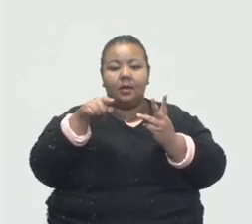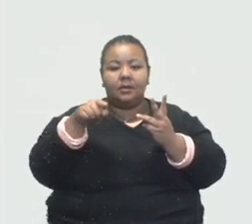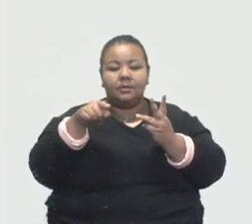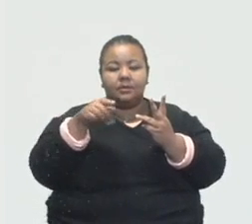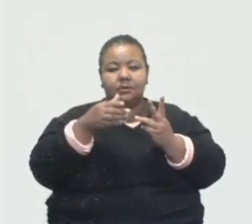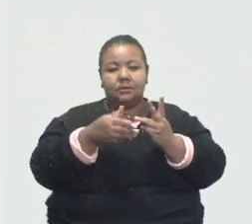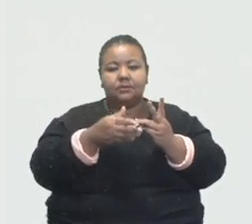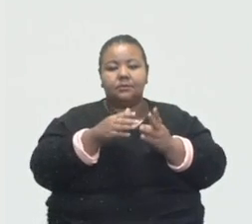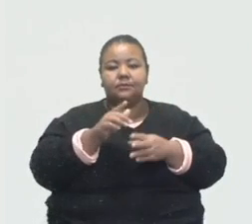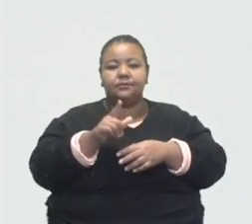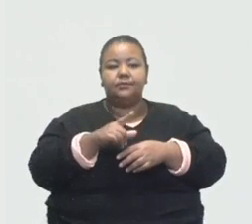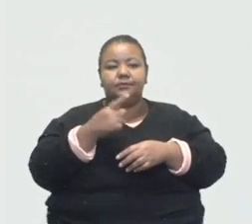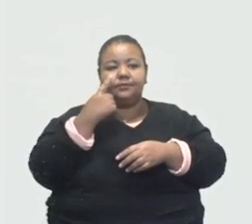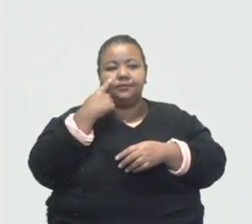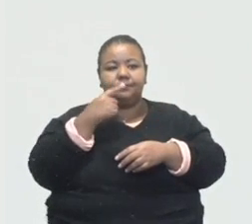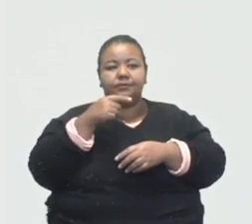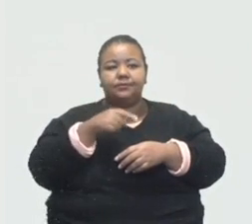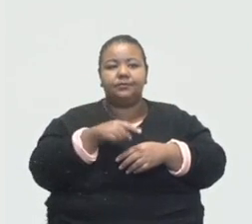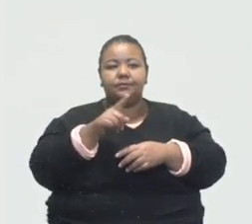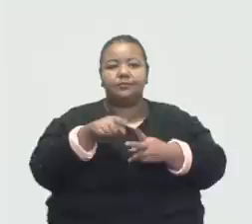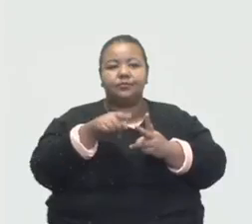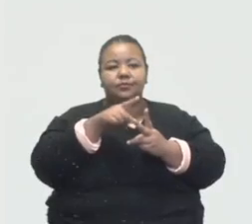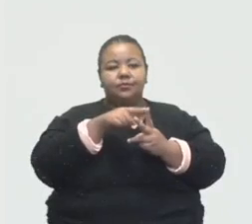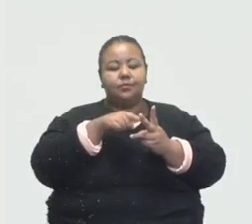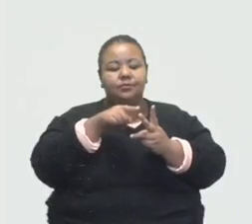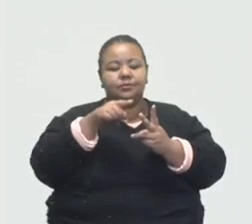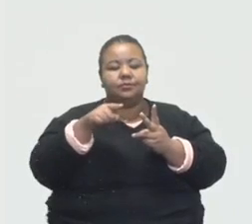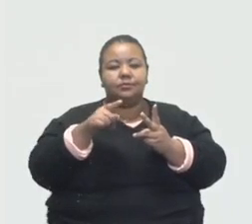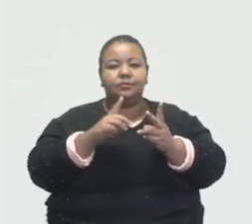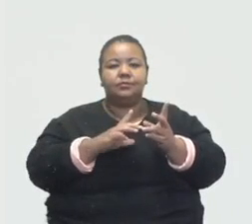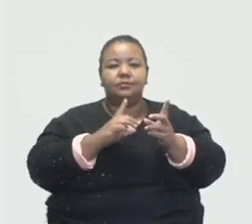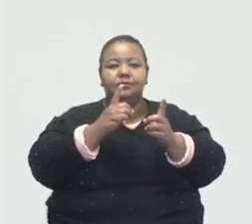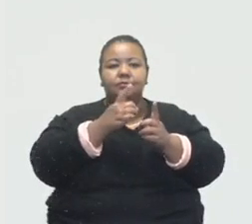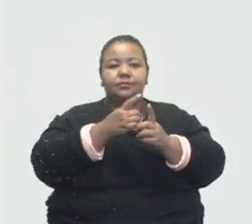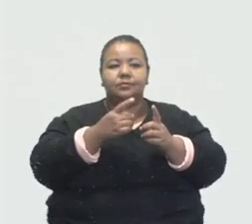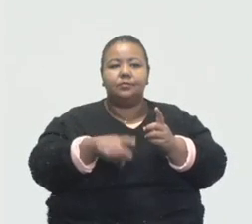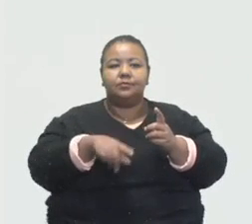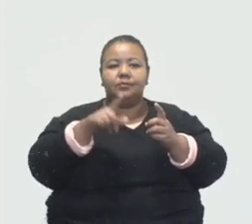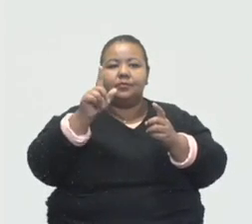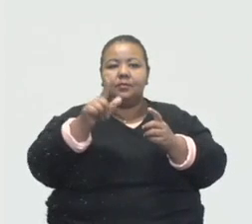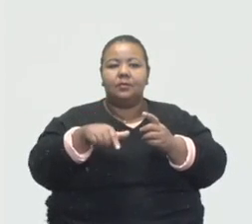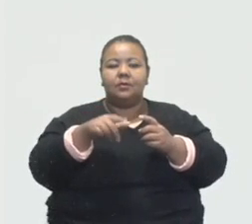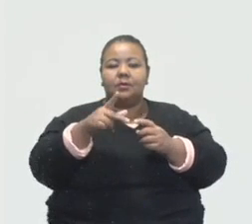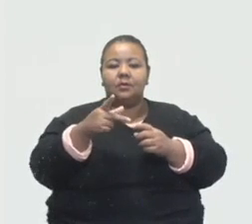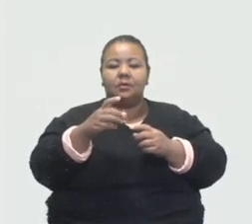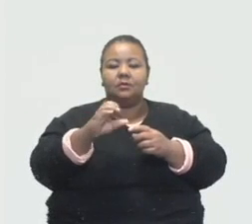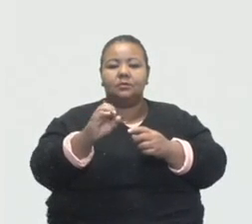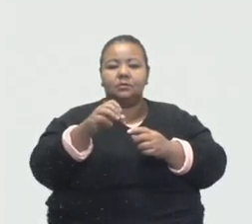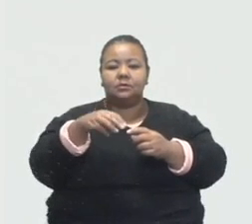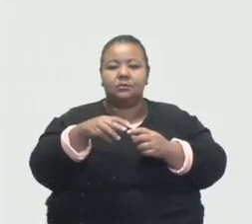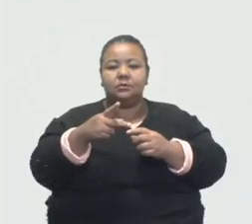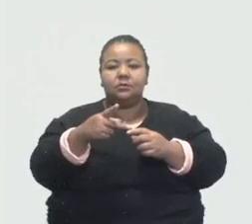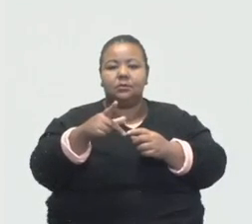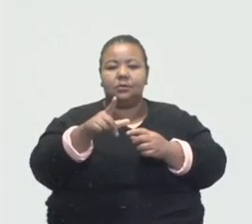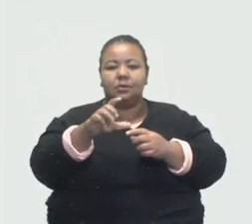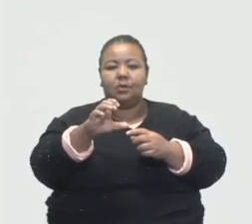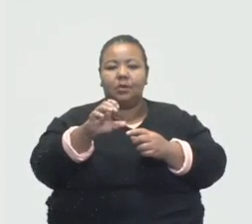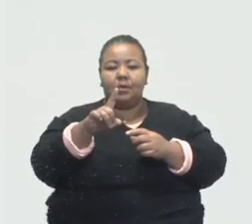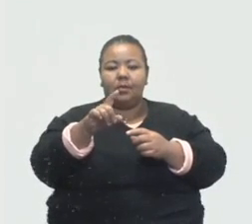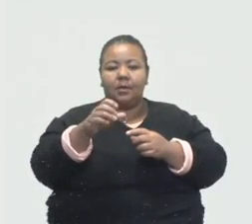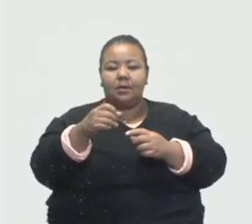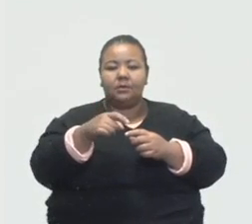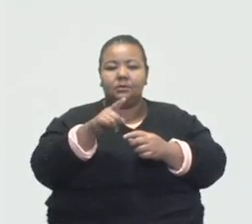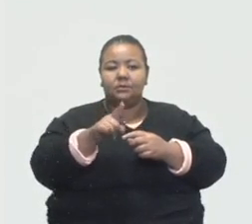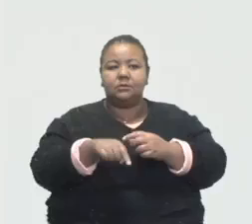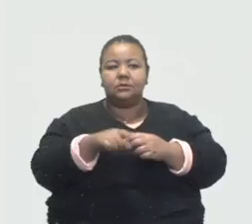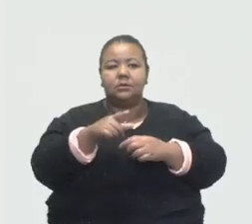autovalores. Determinando as raízes, vamos encontrar raízes complexas. Quando acontece isso, a